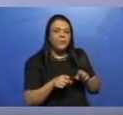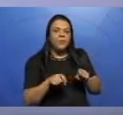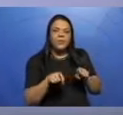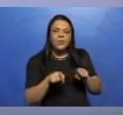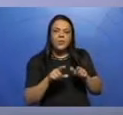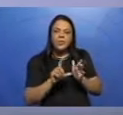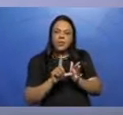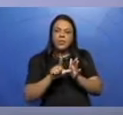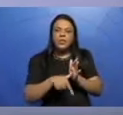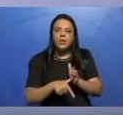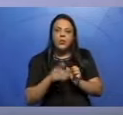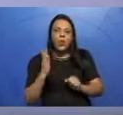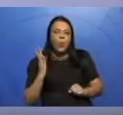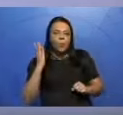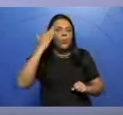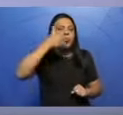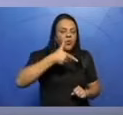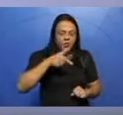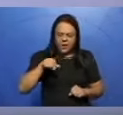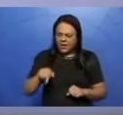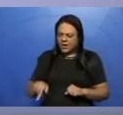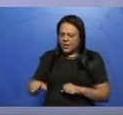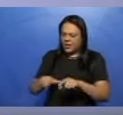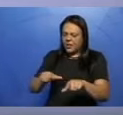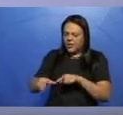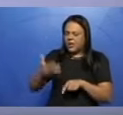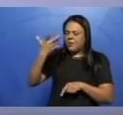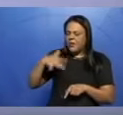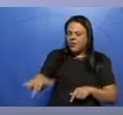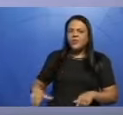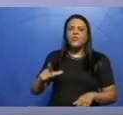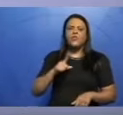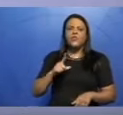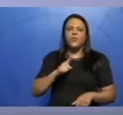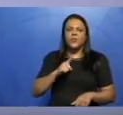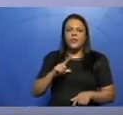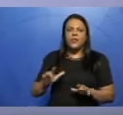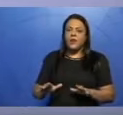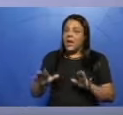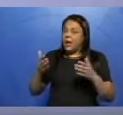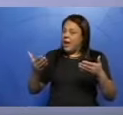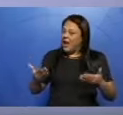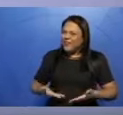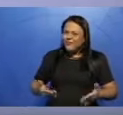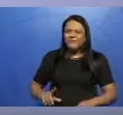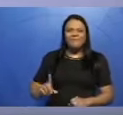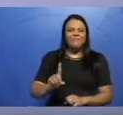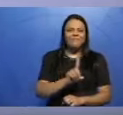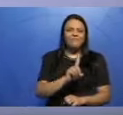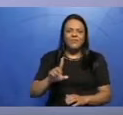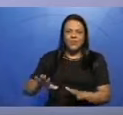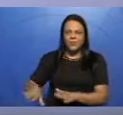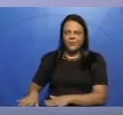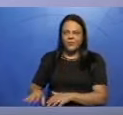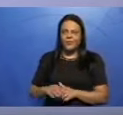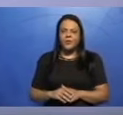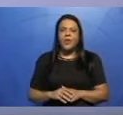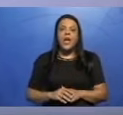fato concreto, correto, certo. Mas não é o caso agora.